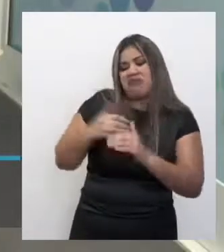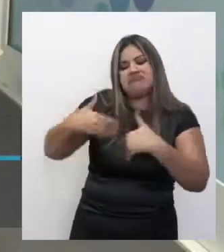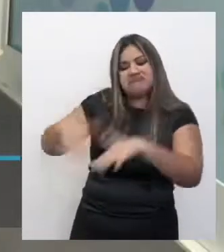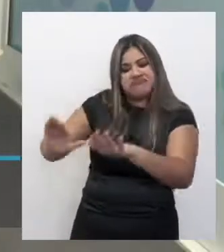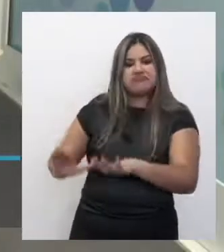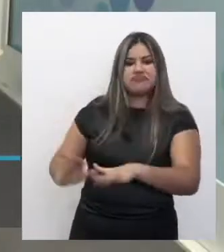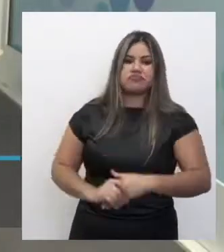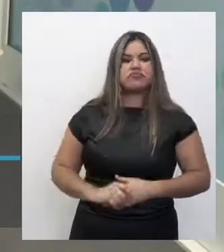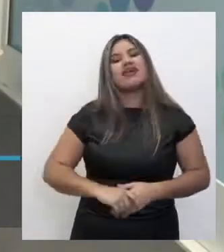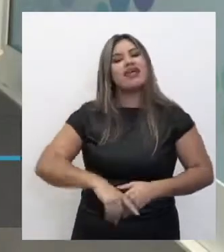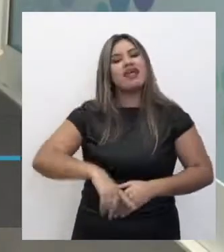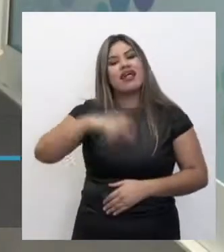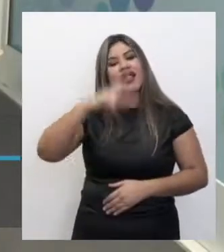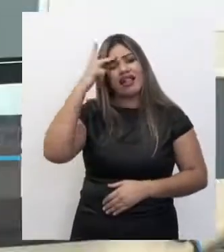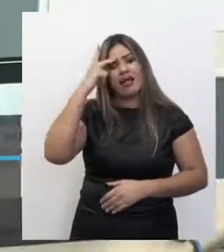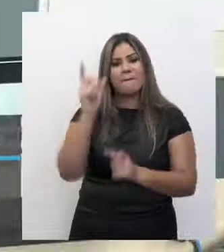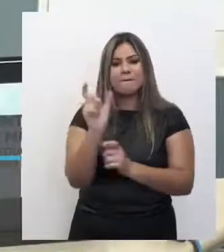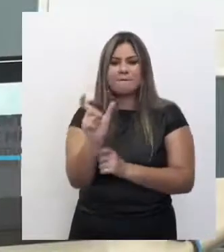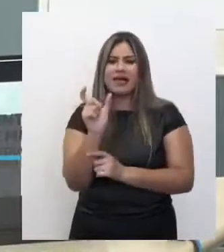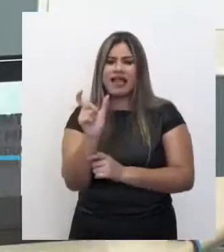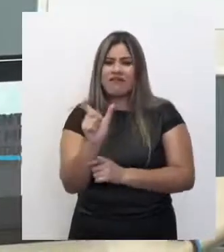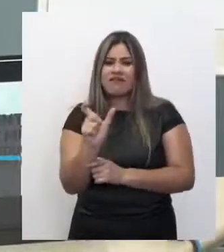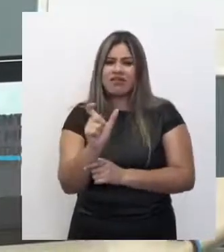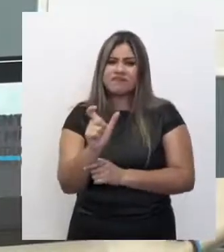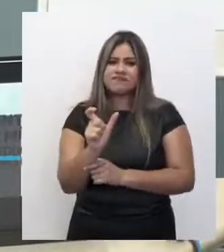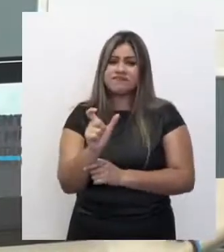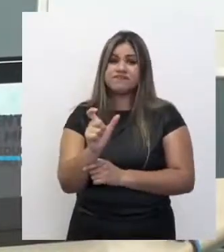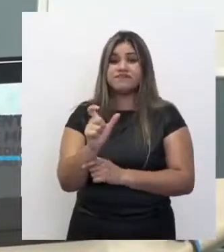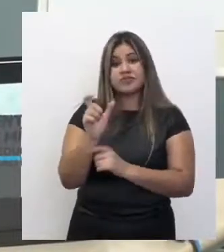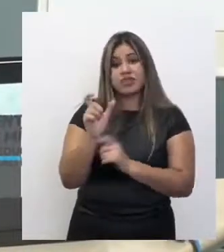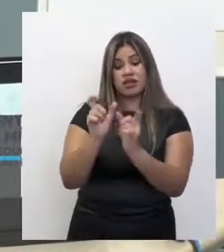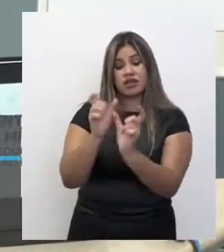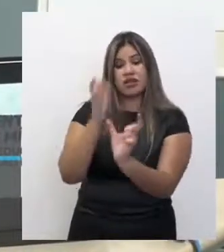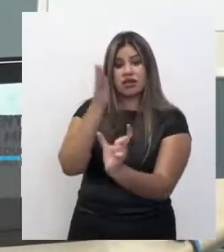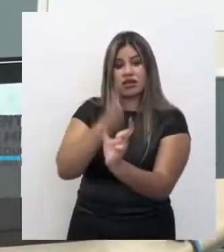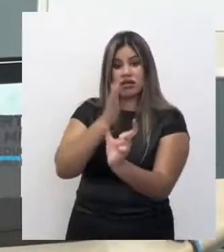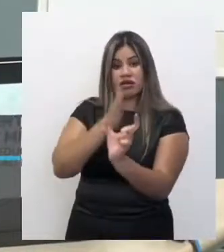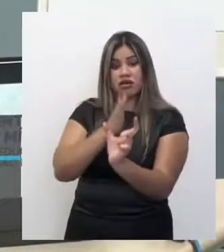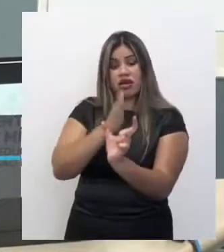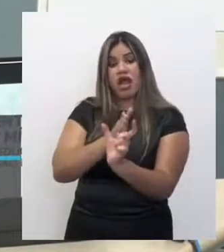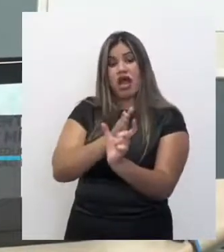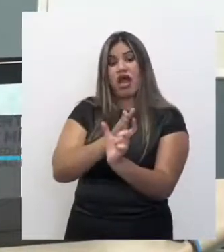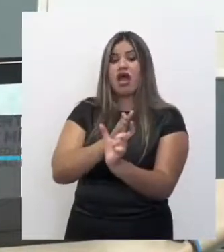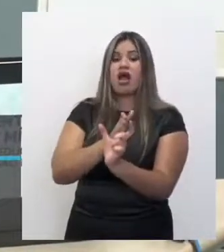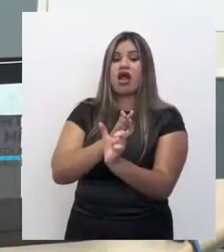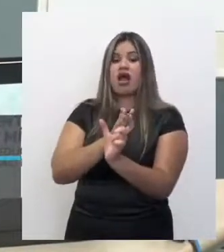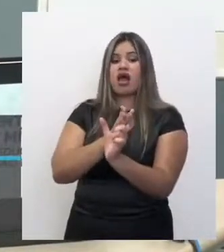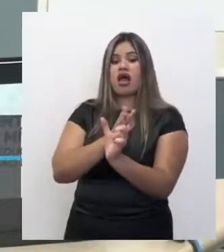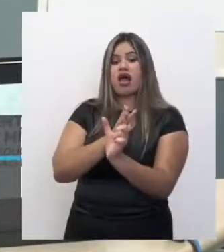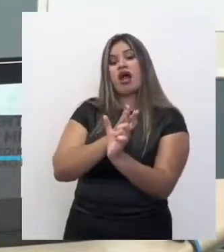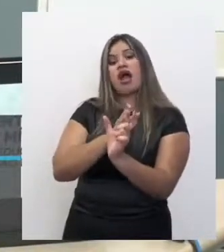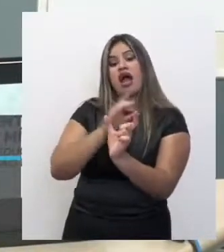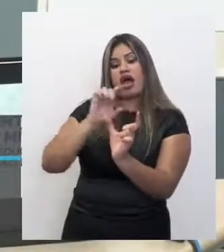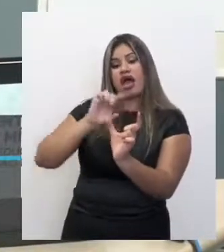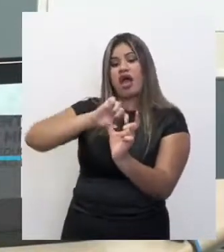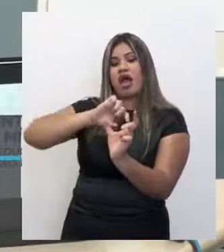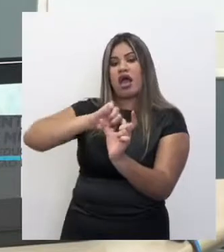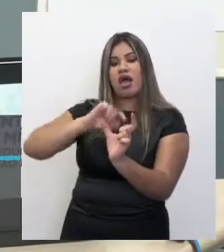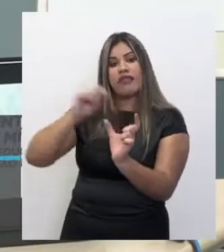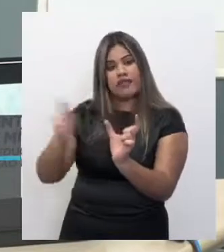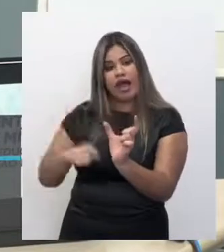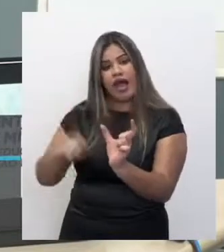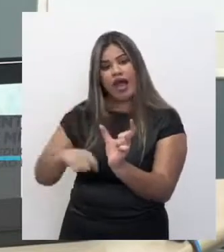do ableism, able é capacidade, então, Isso. E ism é o sufixo. Quando você fala racism, race é